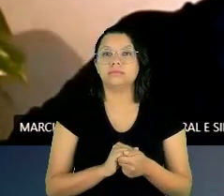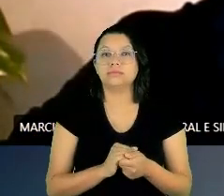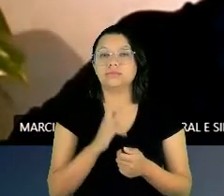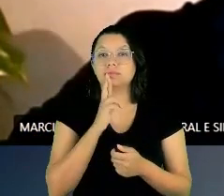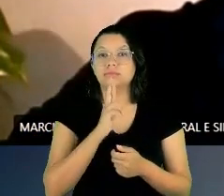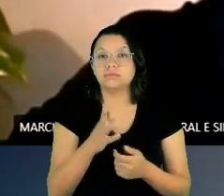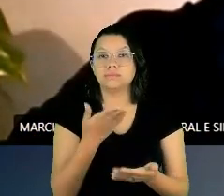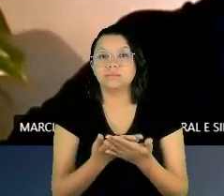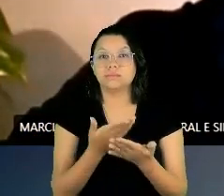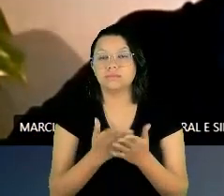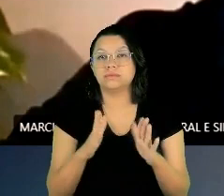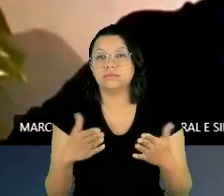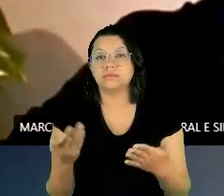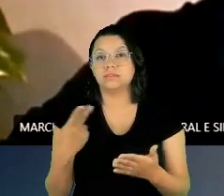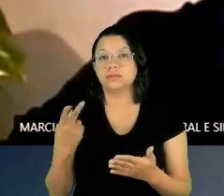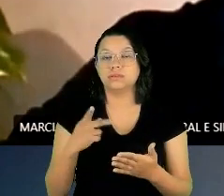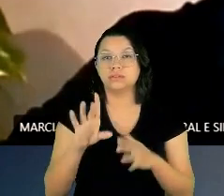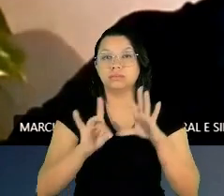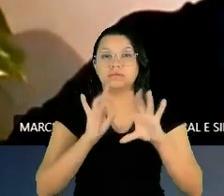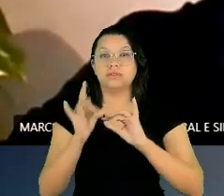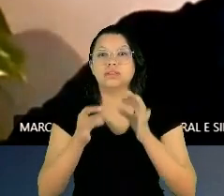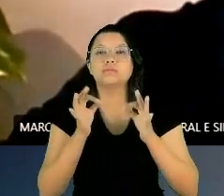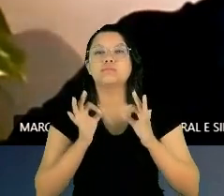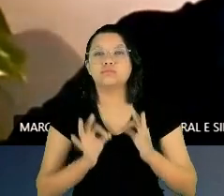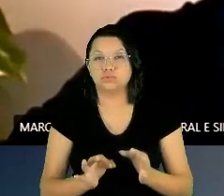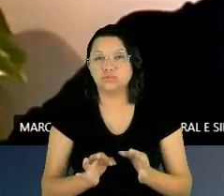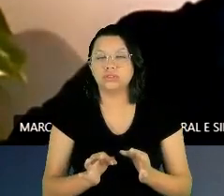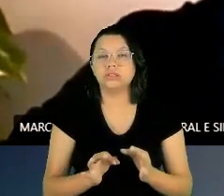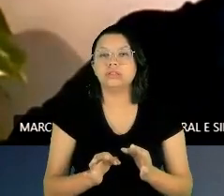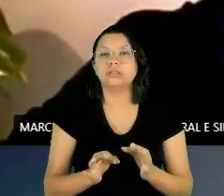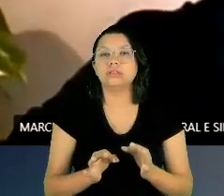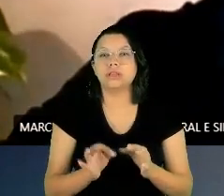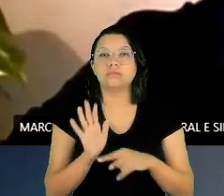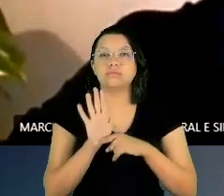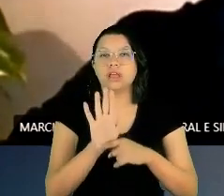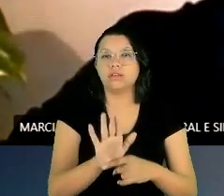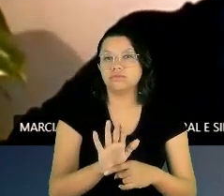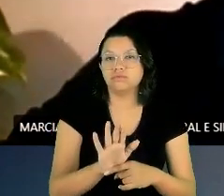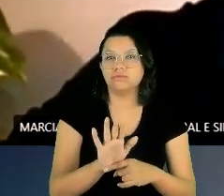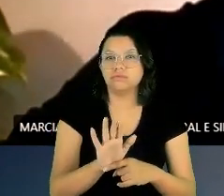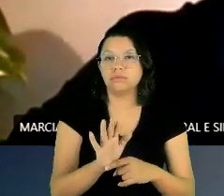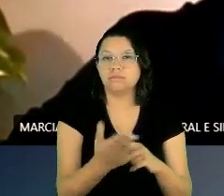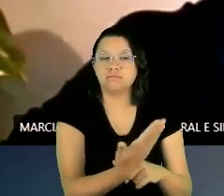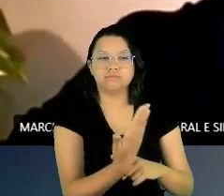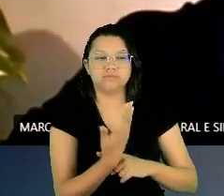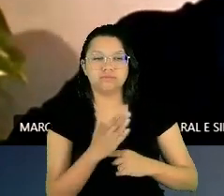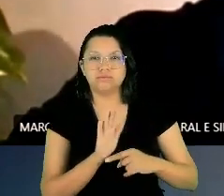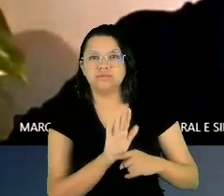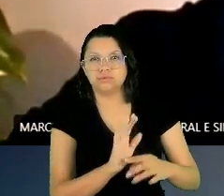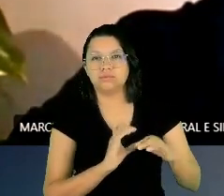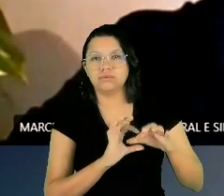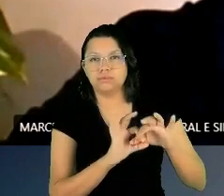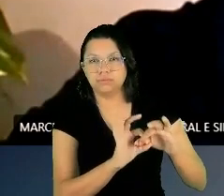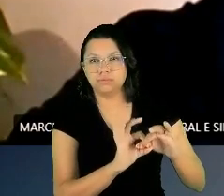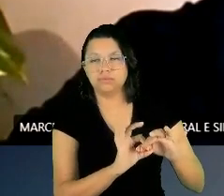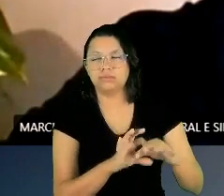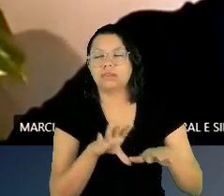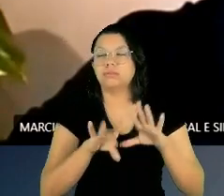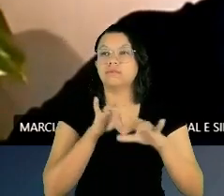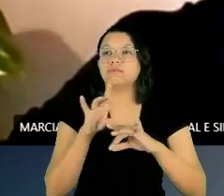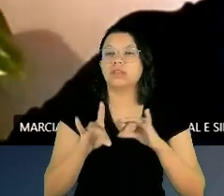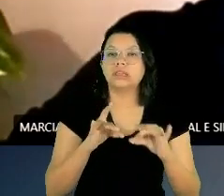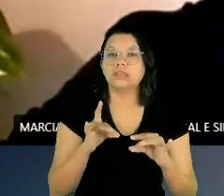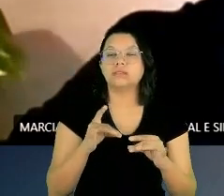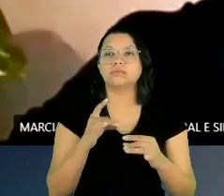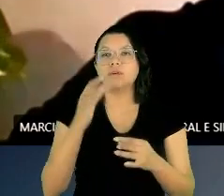entender aí os resultados dos estudos. Então, a nossa preferência por justiça, a nossa preferência por cooperação e reciprocidade,